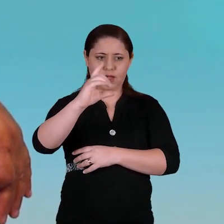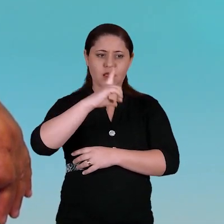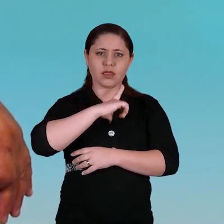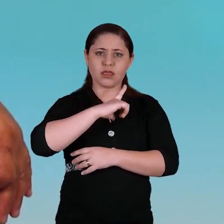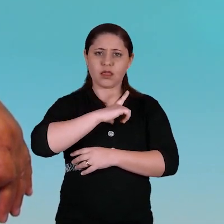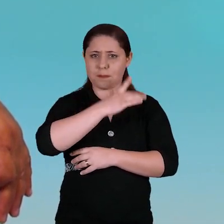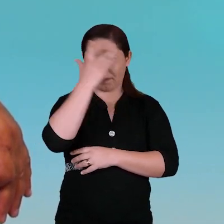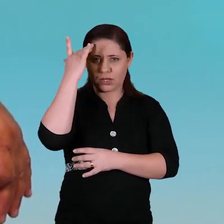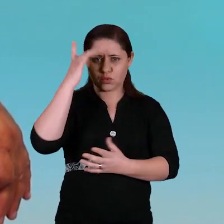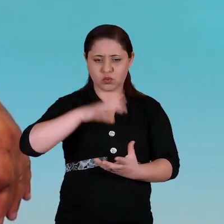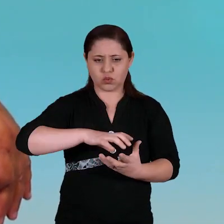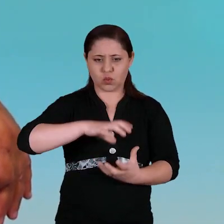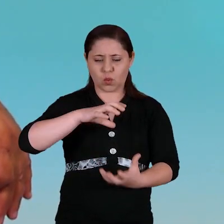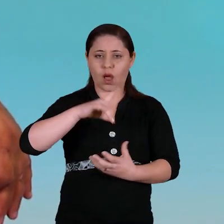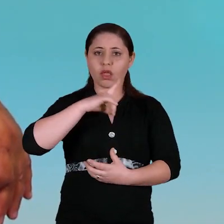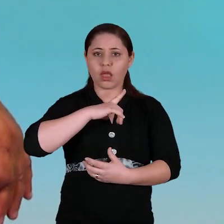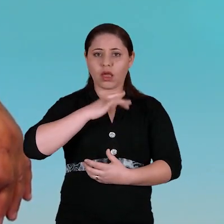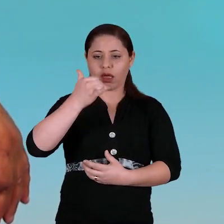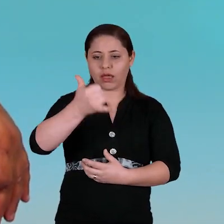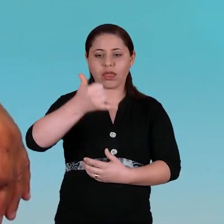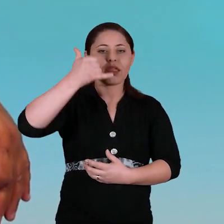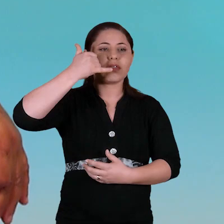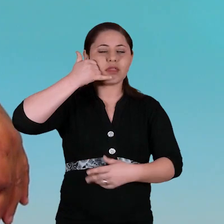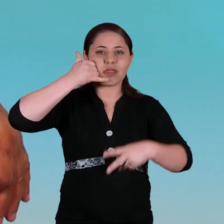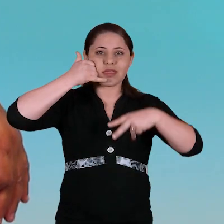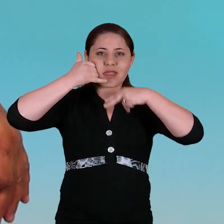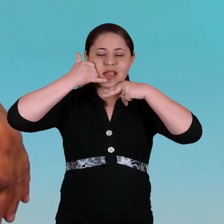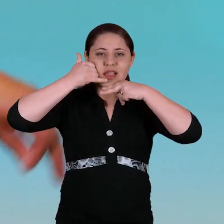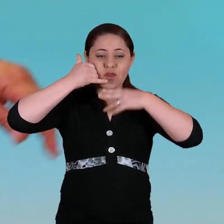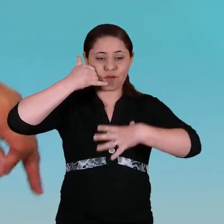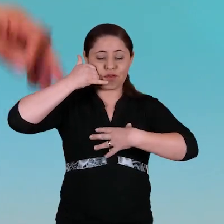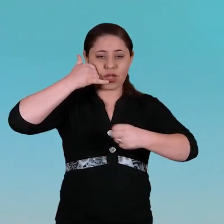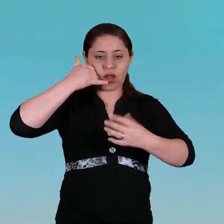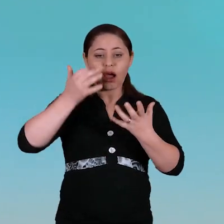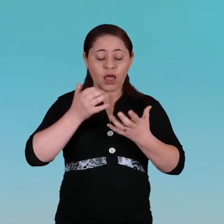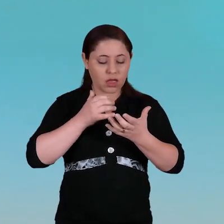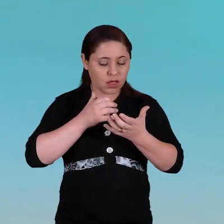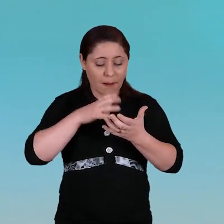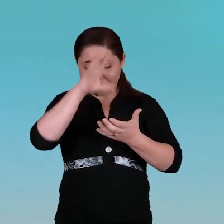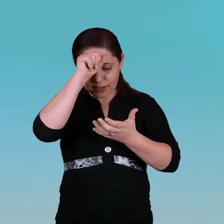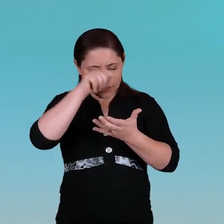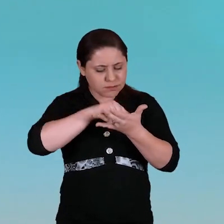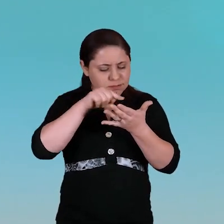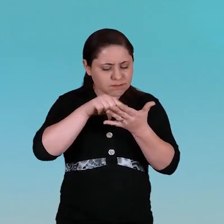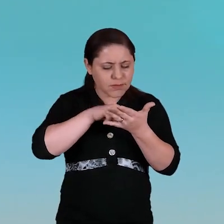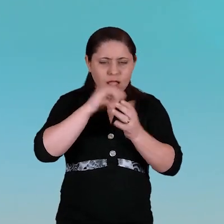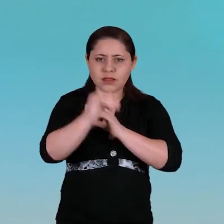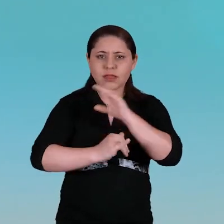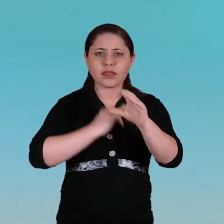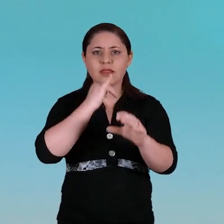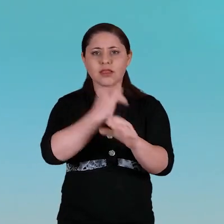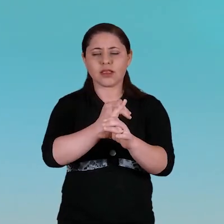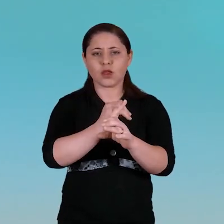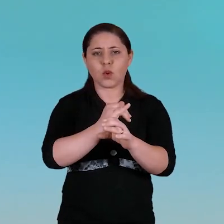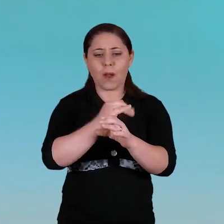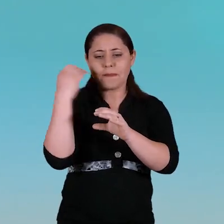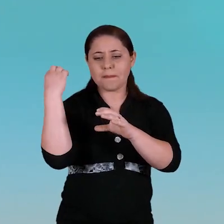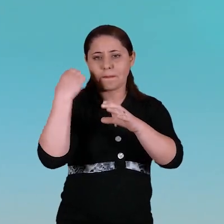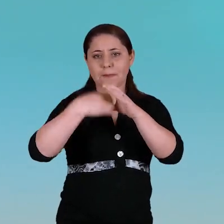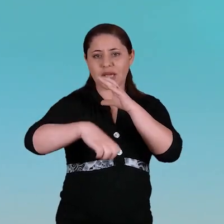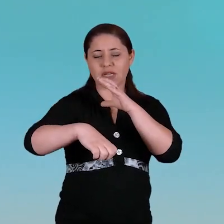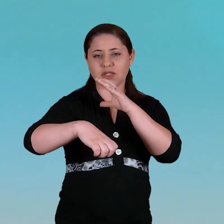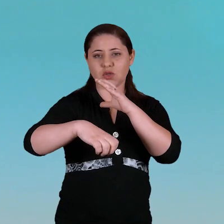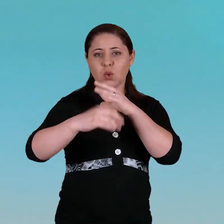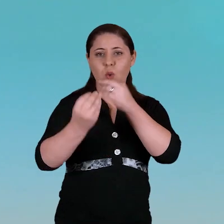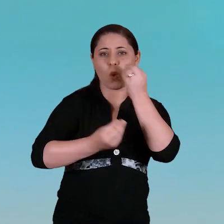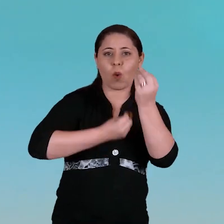tem idosos que eles ganham o celular dos netos, dos filhos, e eles querem aprender como que entra na internet, como que manda e-mail, como